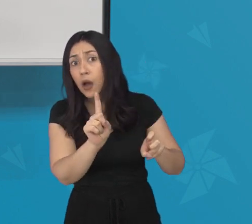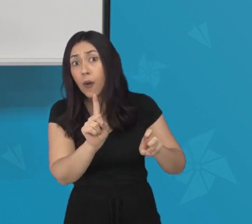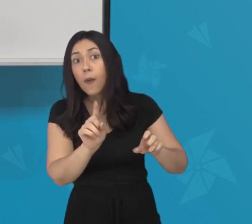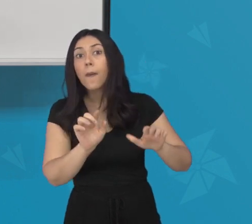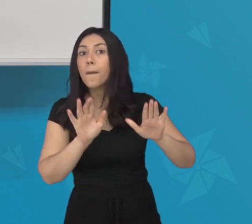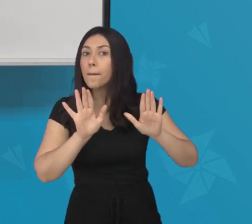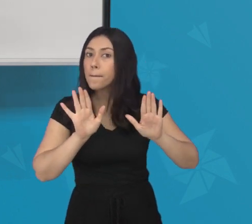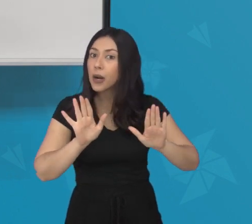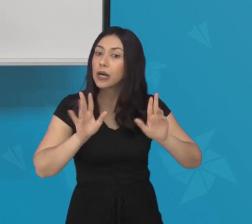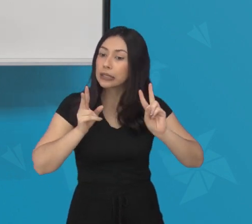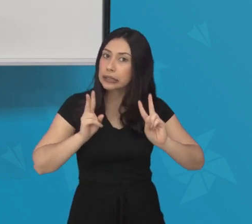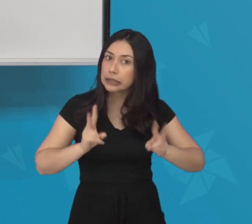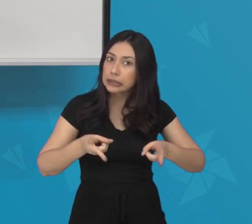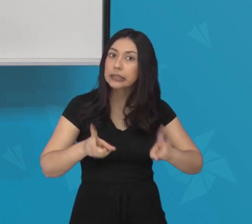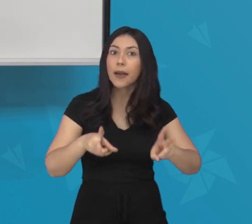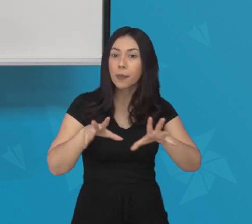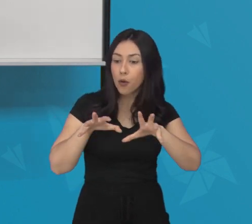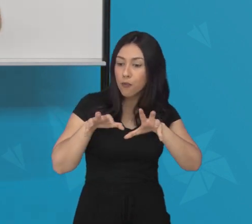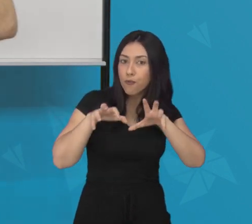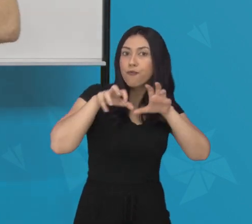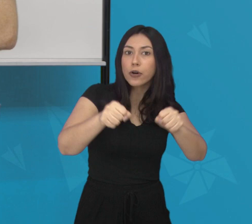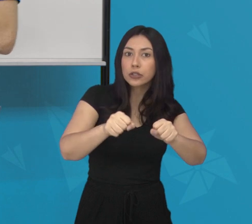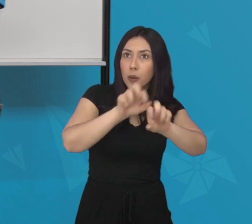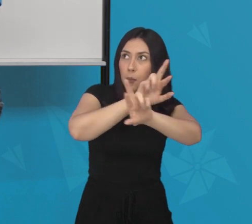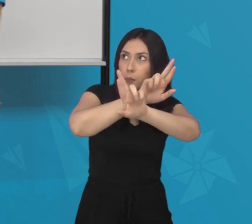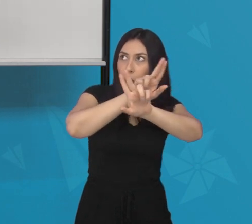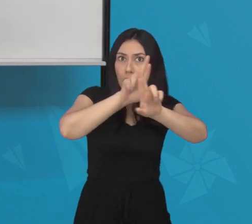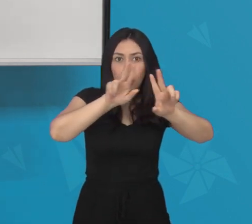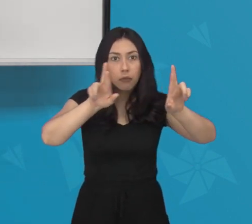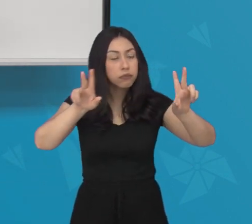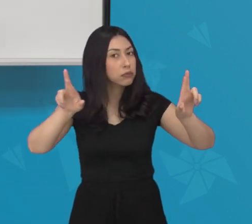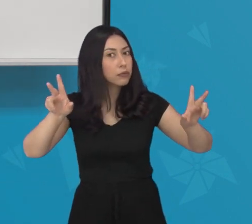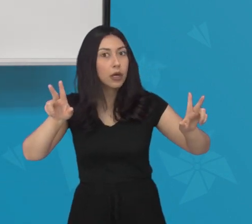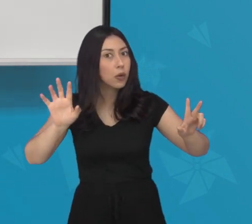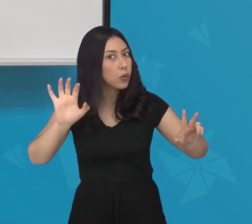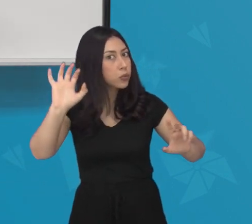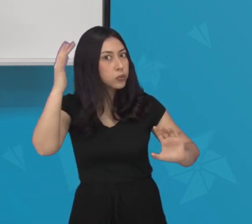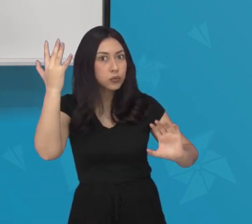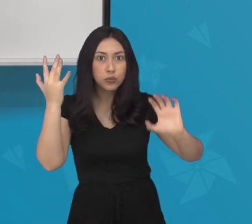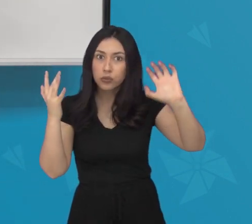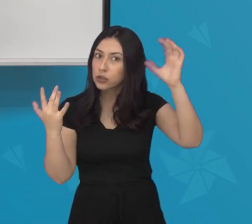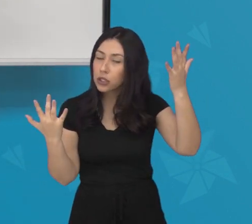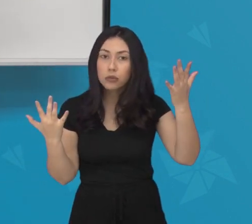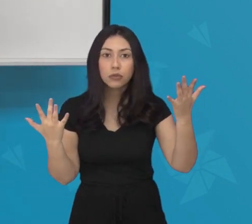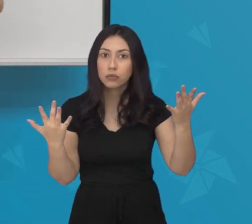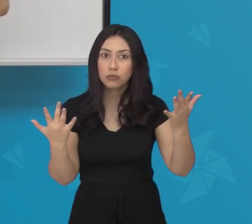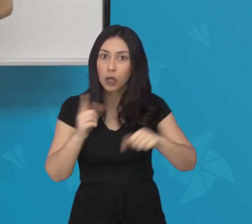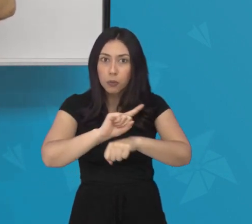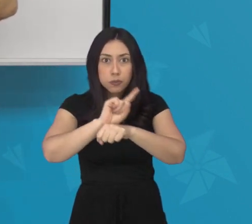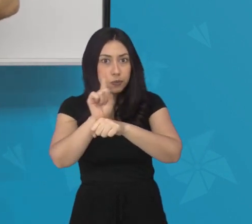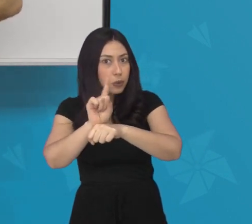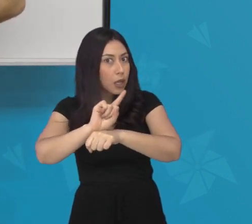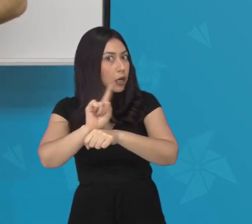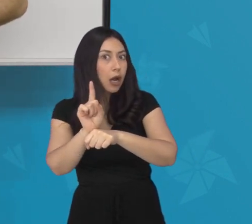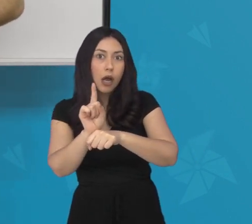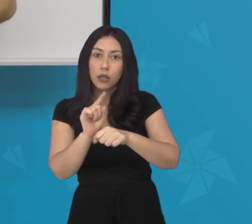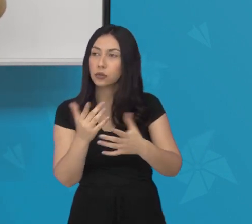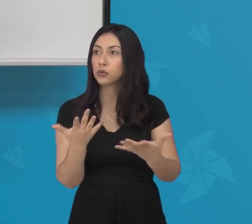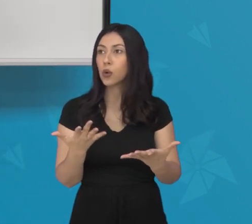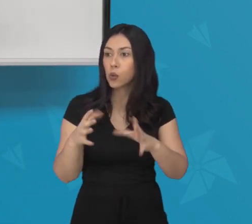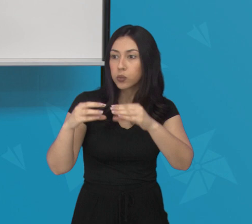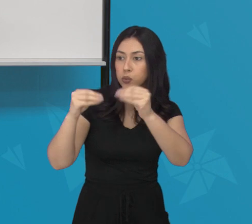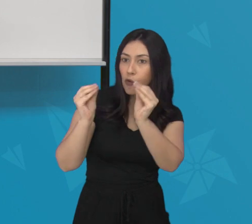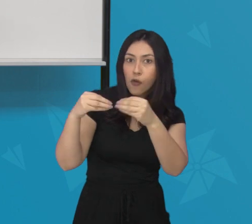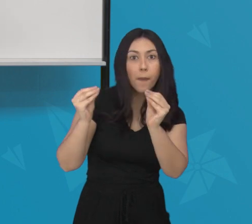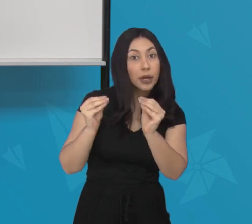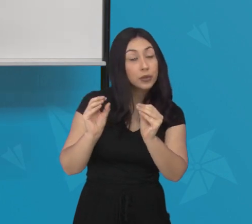estão atuando e interagindo entre si o tempo todo. As forças estão atuando, acelerando, deformando ou provocando